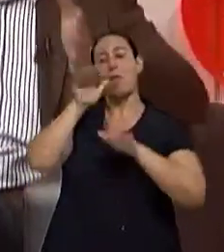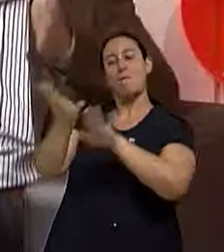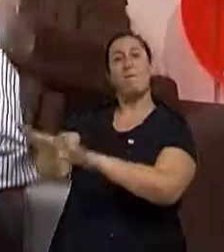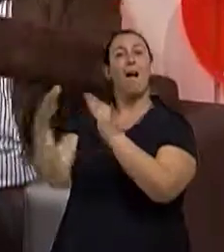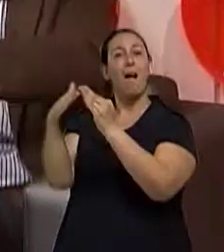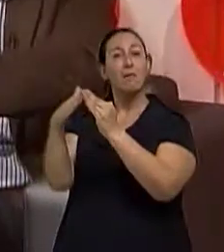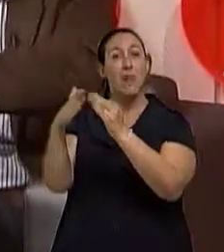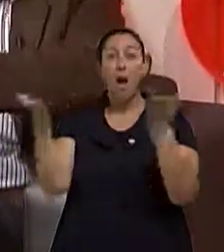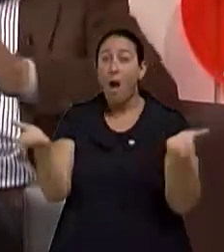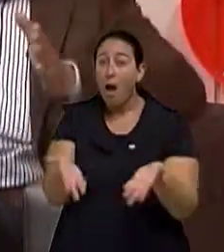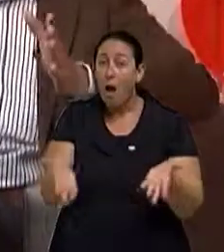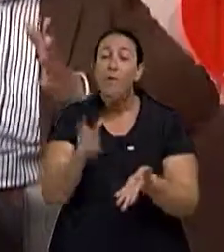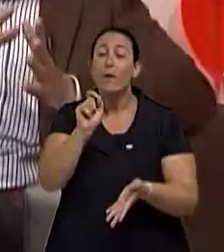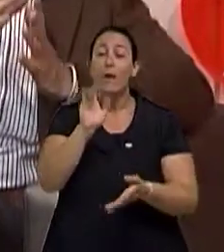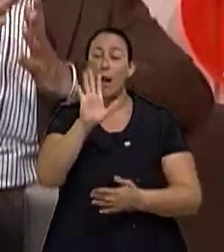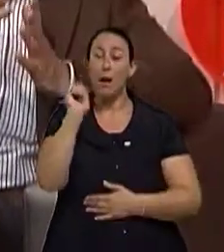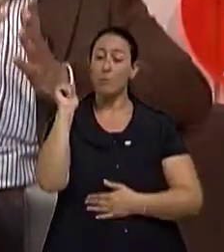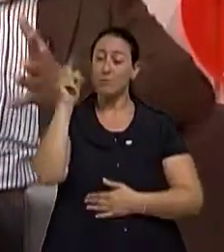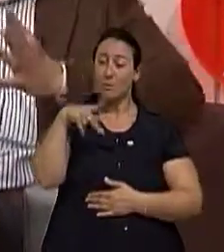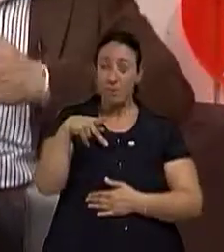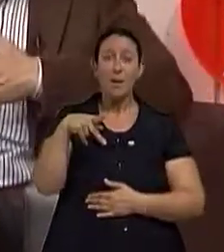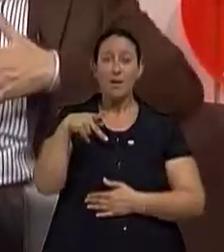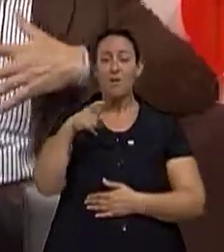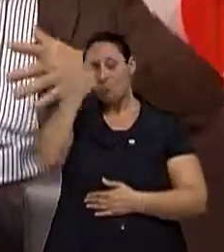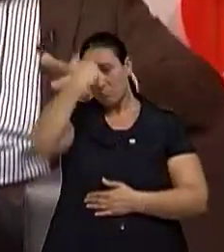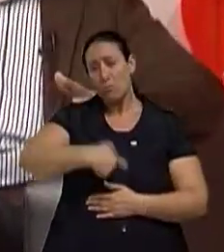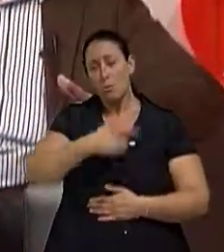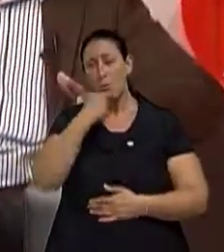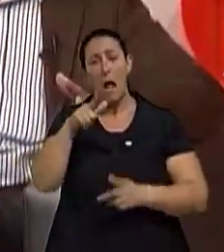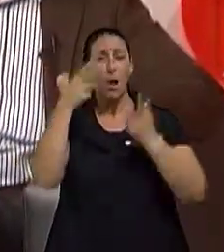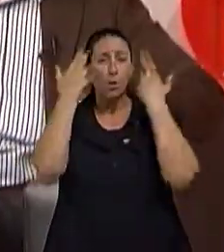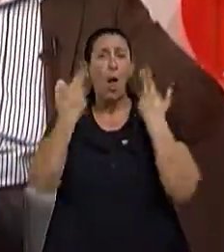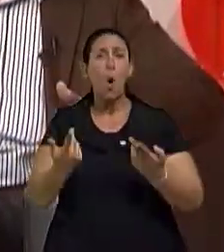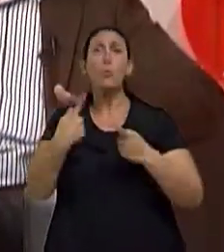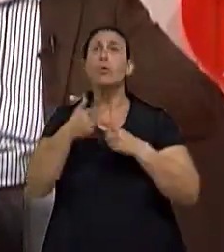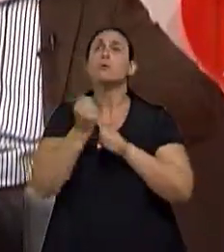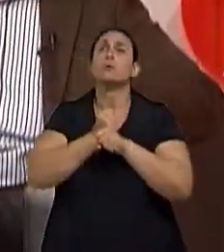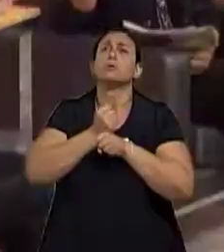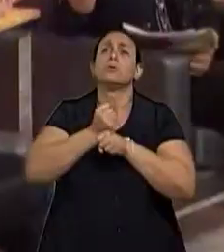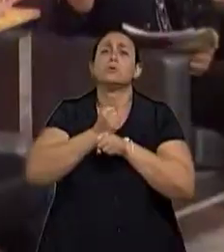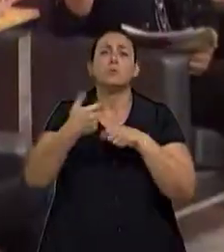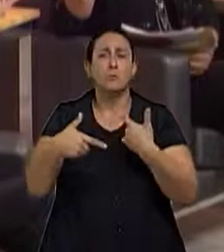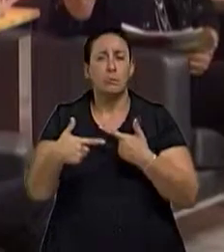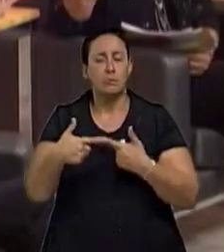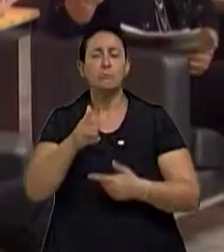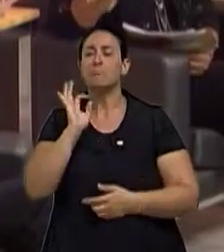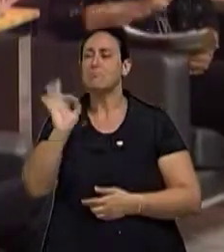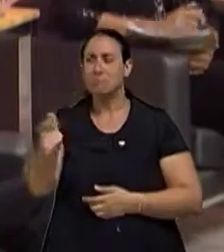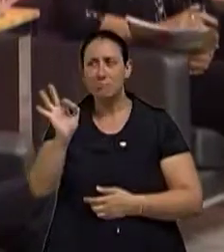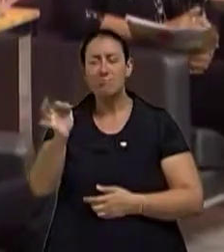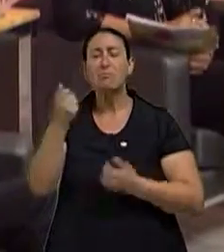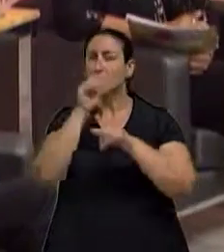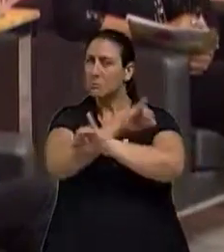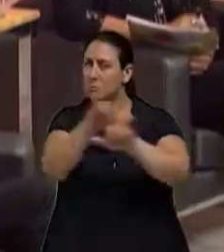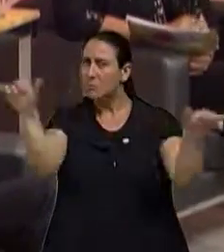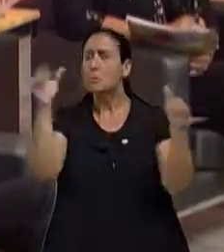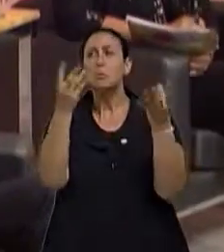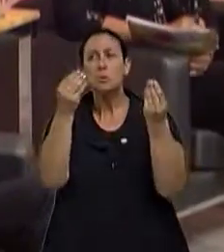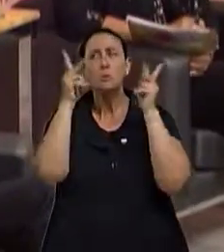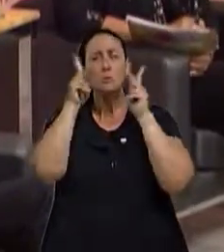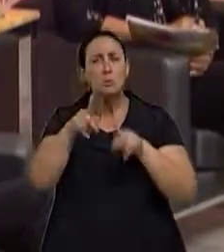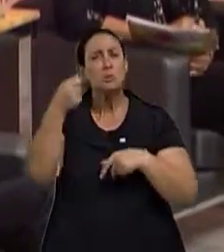é um processo que é natural dentro da vida. A gente está falando para muitas pessoas, eu tenho certeza disso. Exatamente.